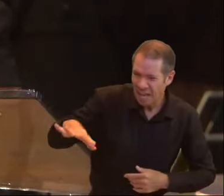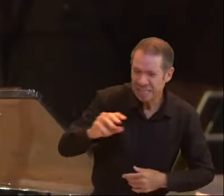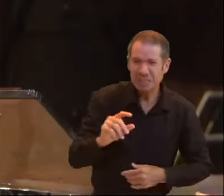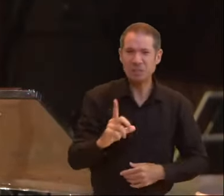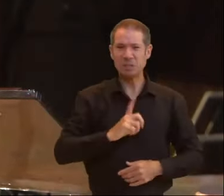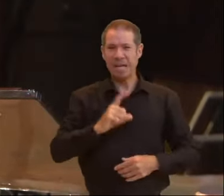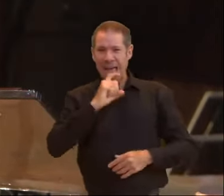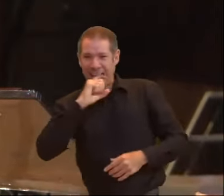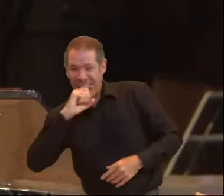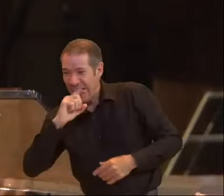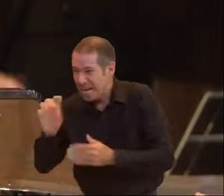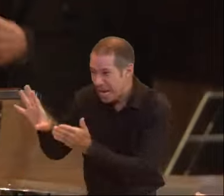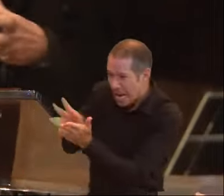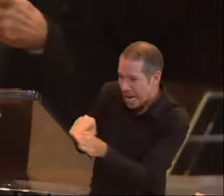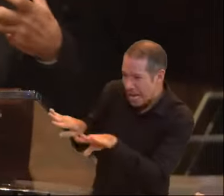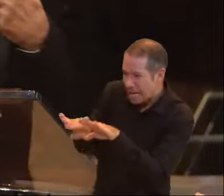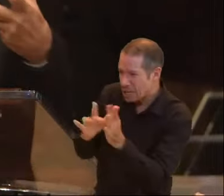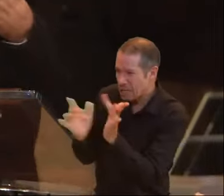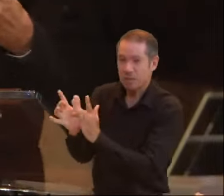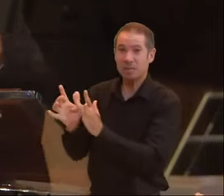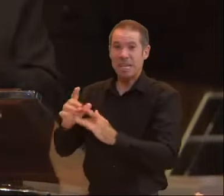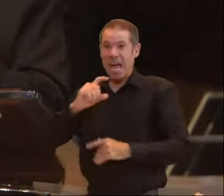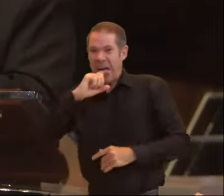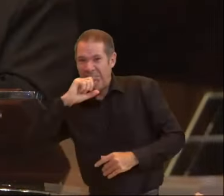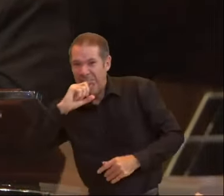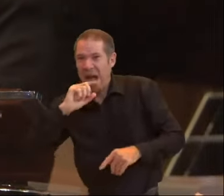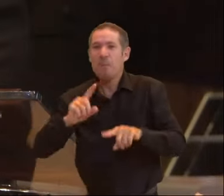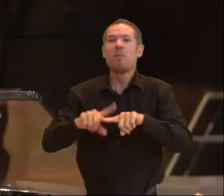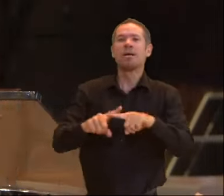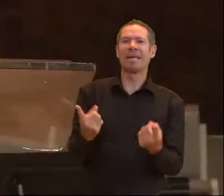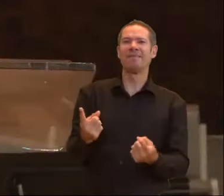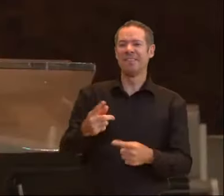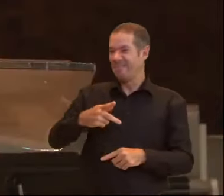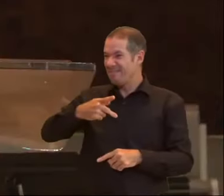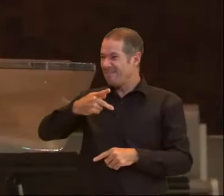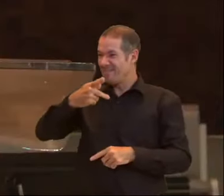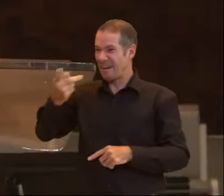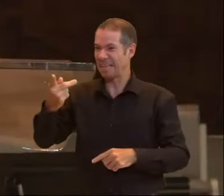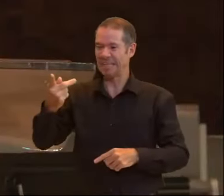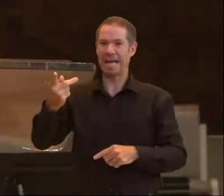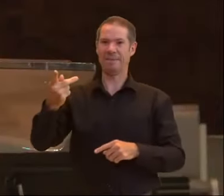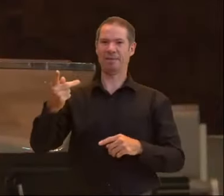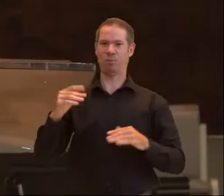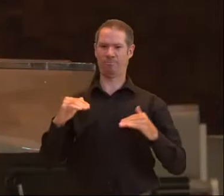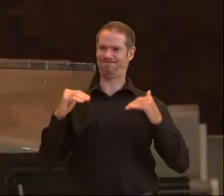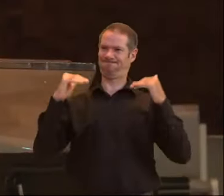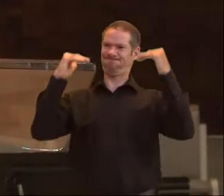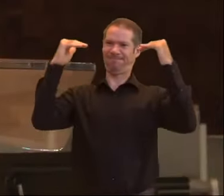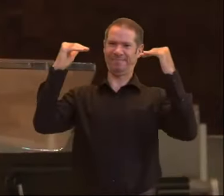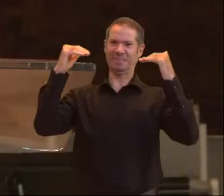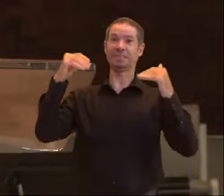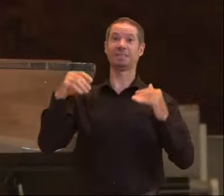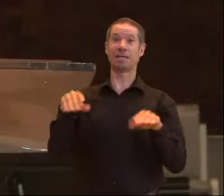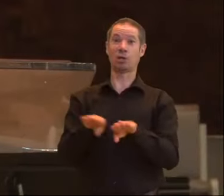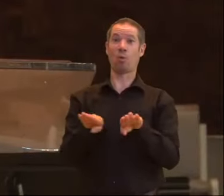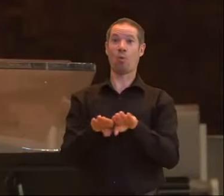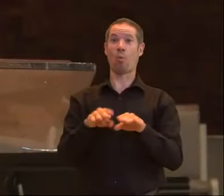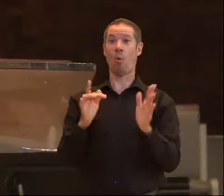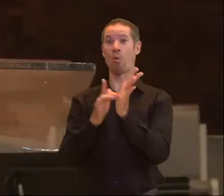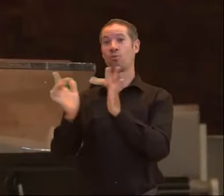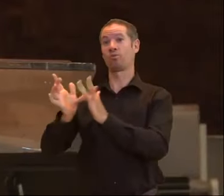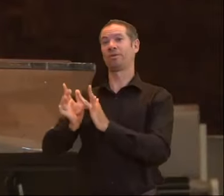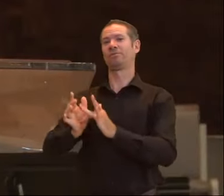Jesus fazia. Outra coisa, eles morriam de inveja porque eles não falavam com a autoridade com que Jesus